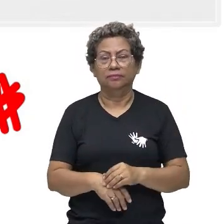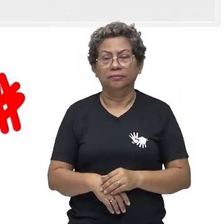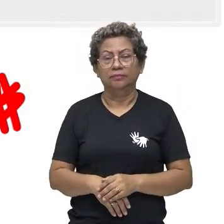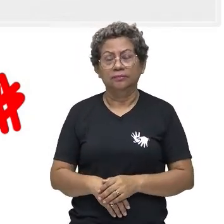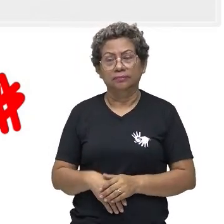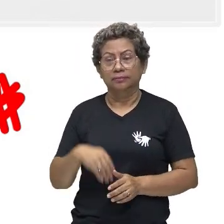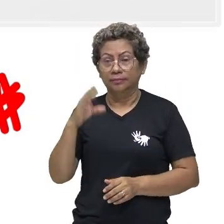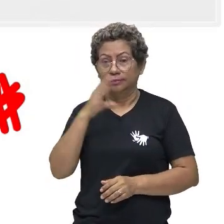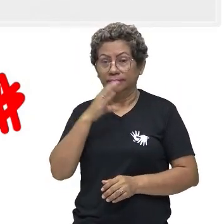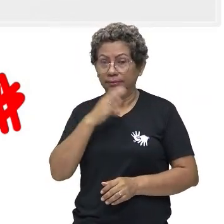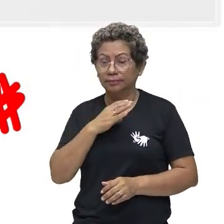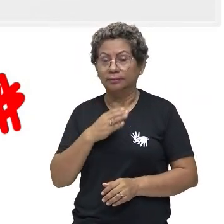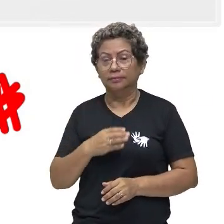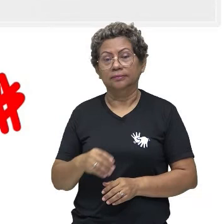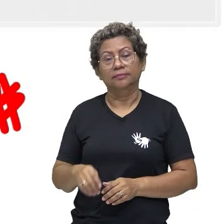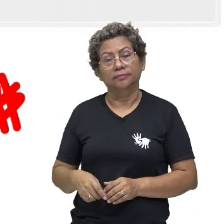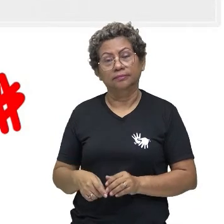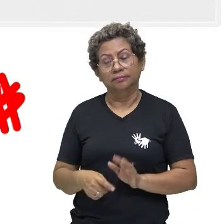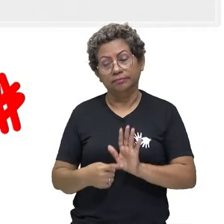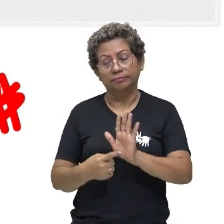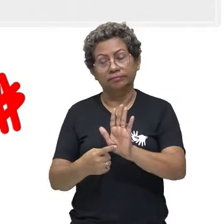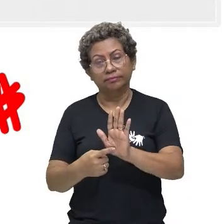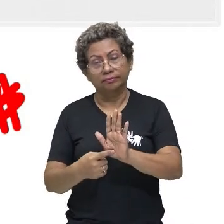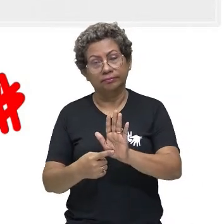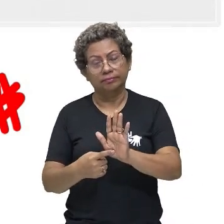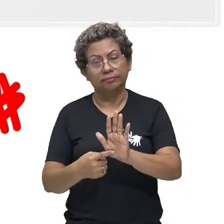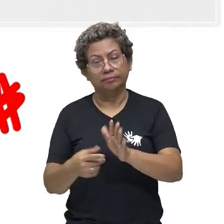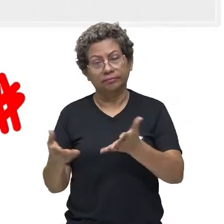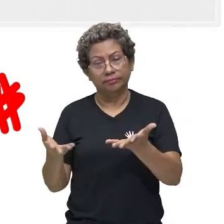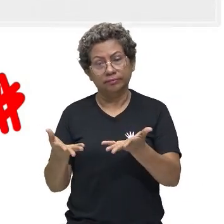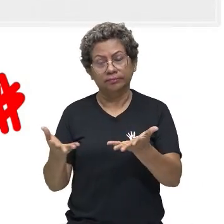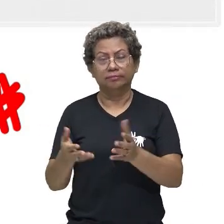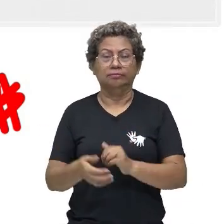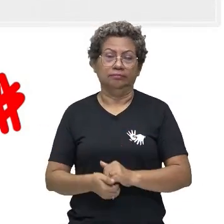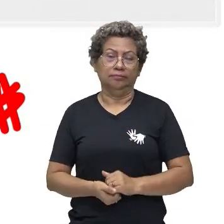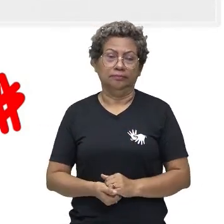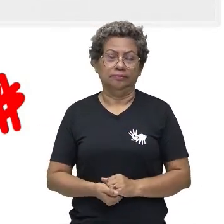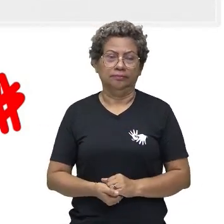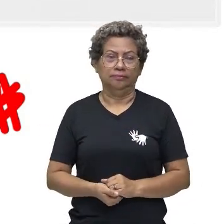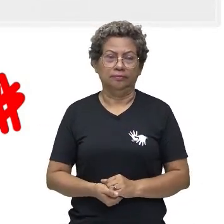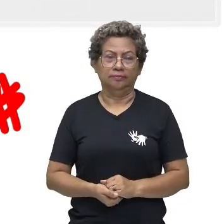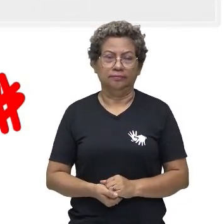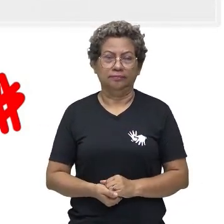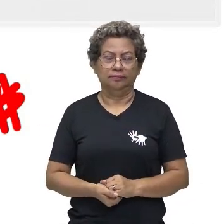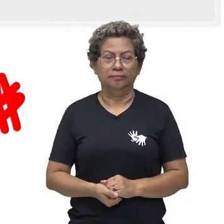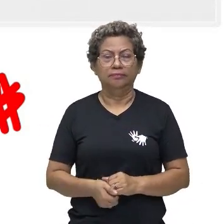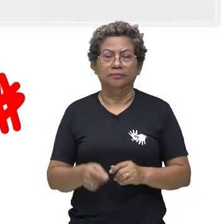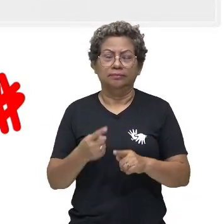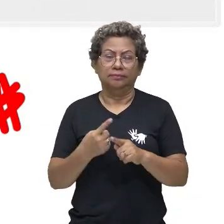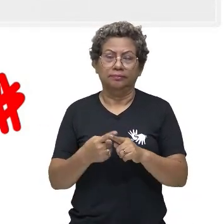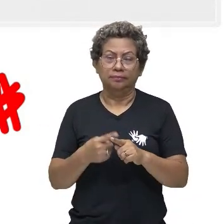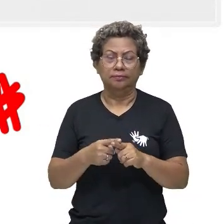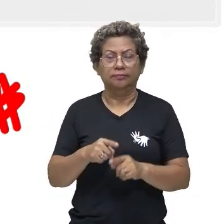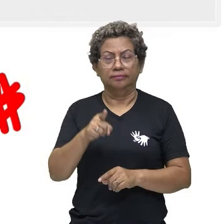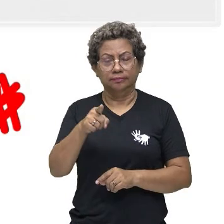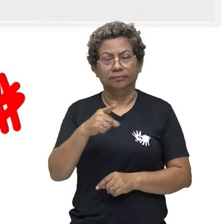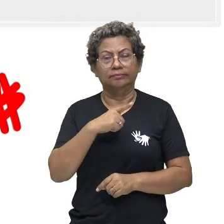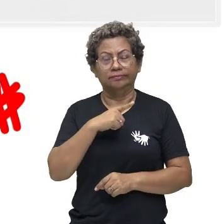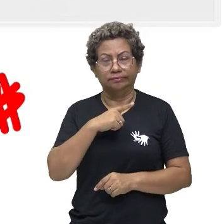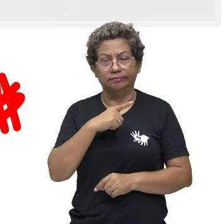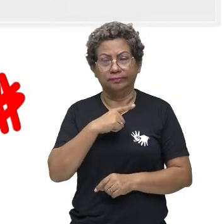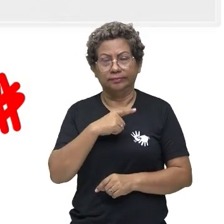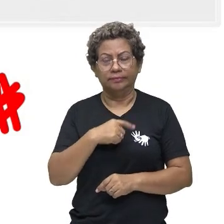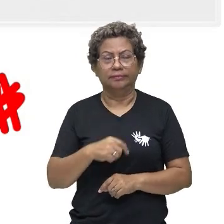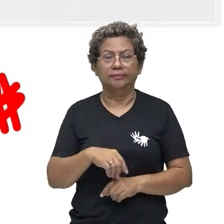de simplificar o caminho, né, do resultado, convém fazê-lo, né, porque você vai ter dois trabalhos